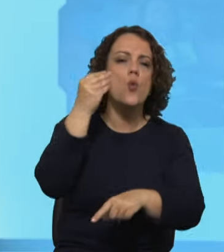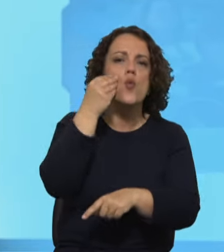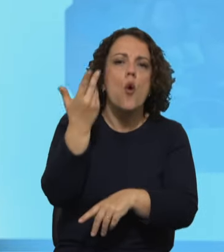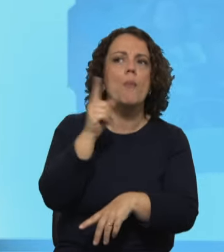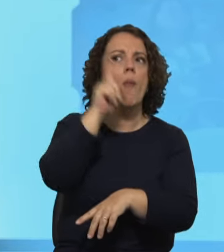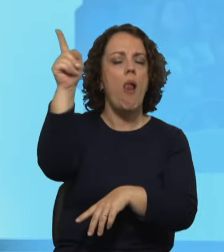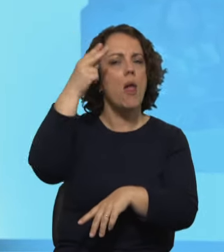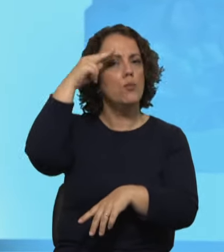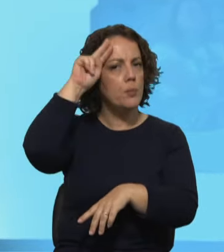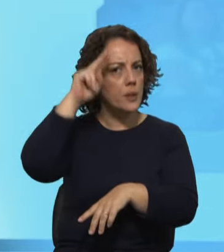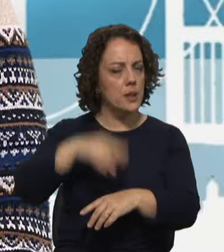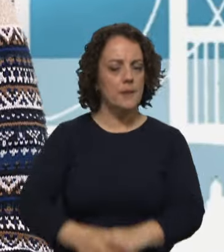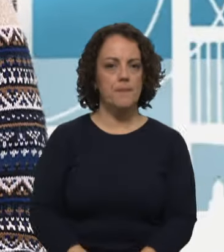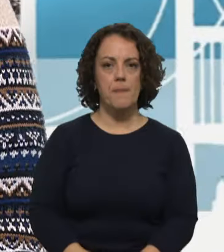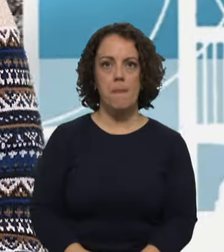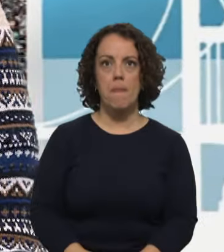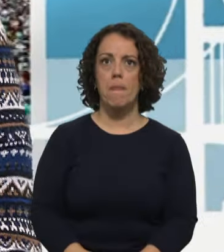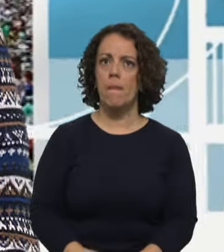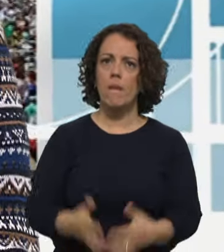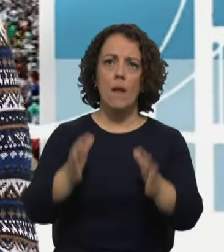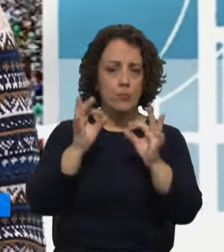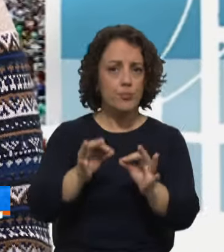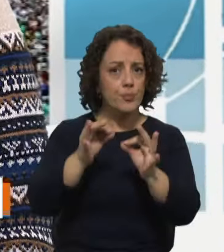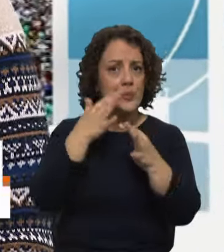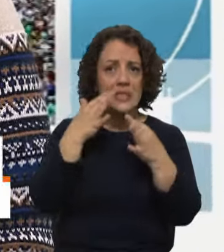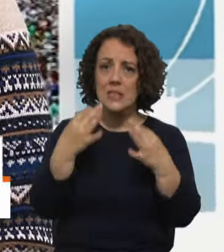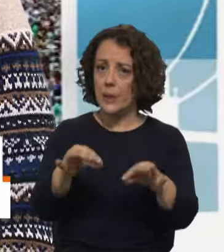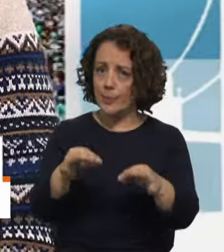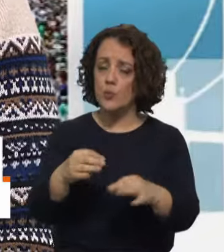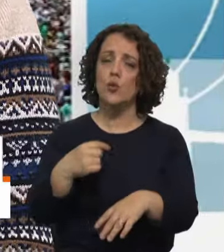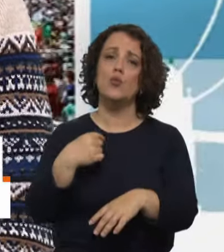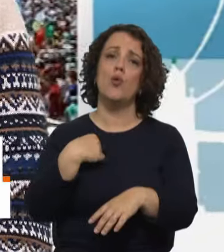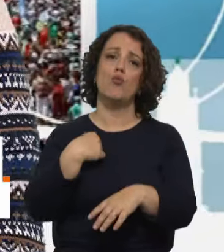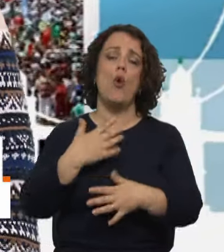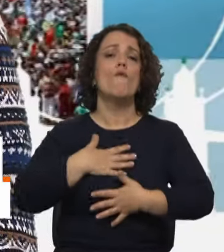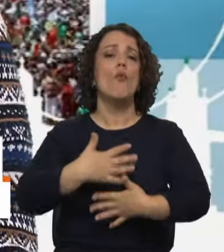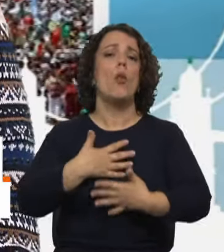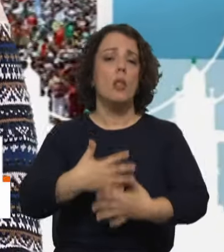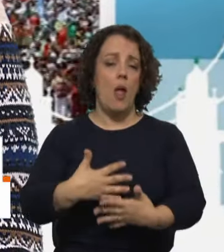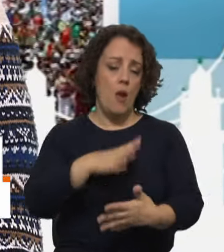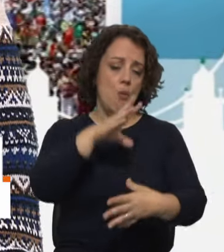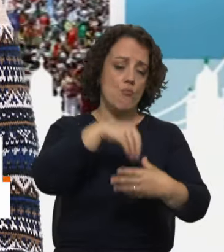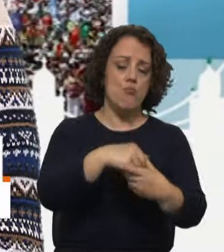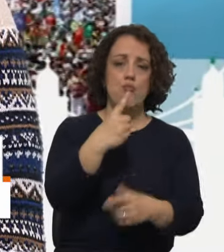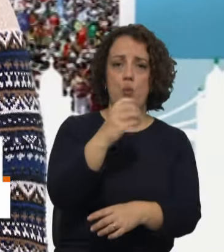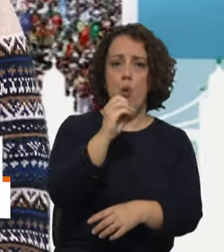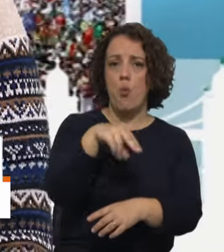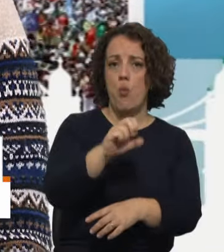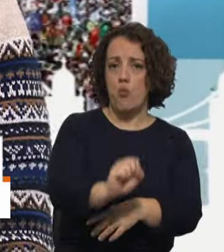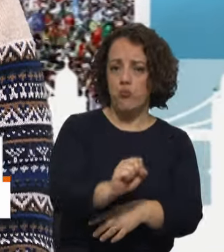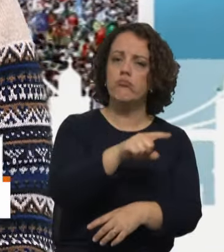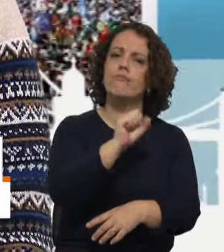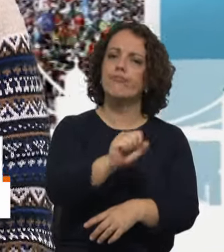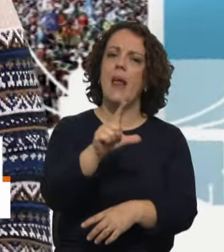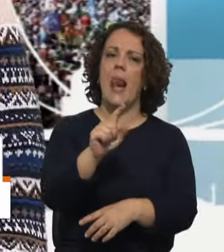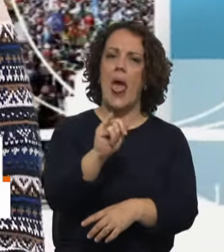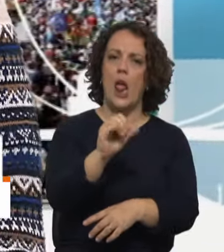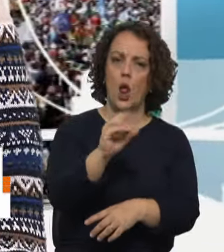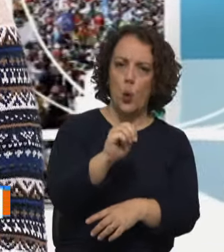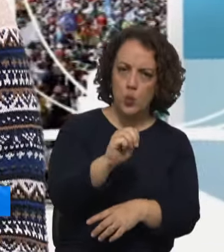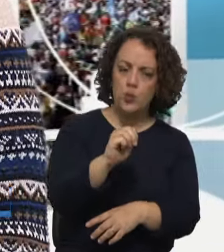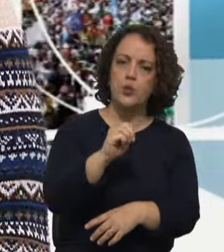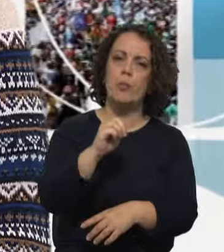Moçambique eh foi foi muito simples Na verdade eu fui voluntário como a ond que são os leigos para o desenvolvimento que envia